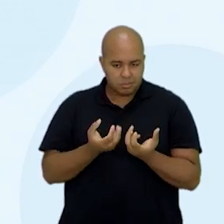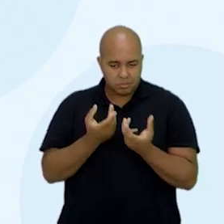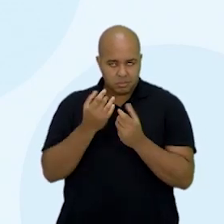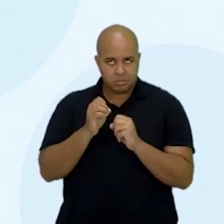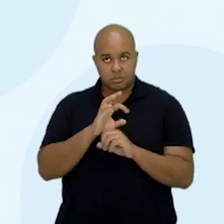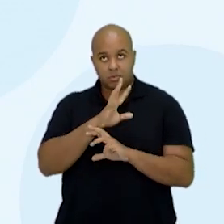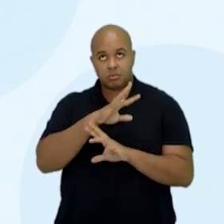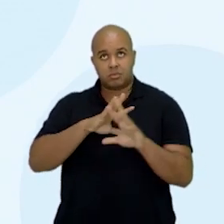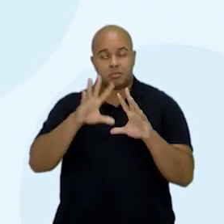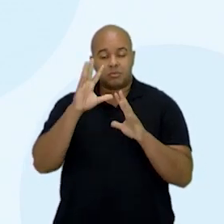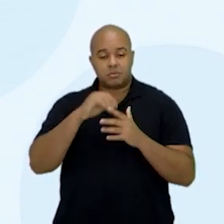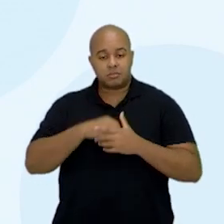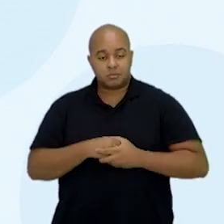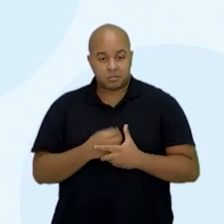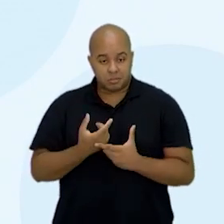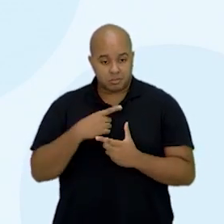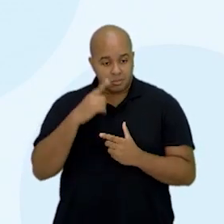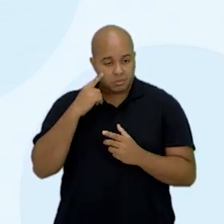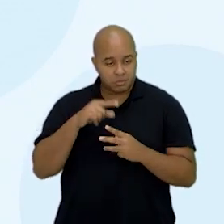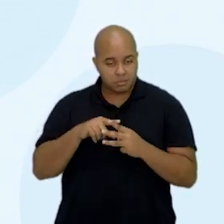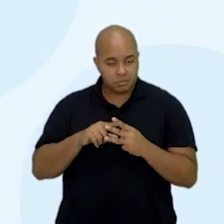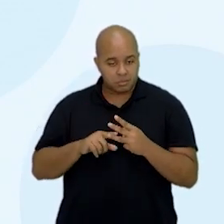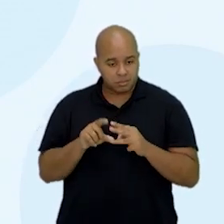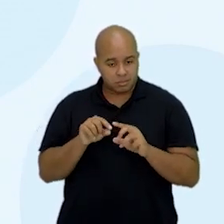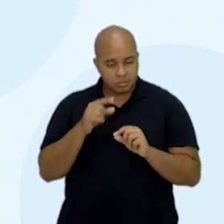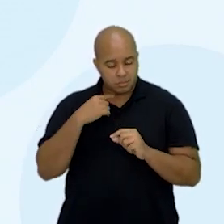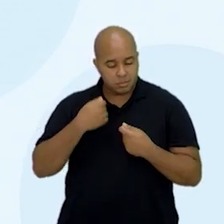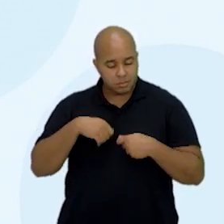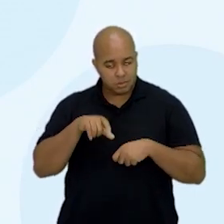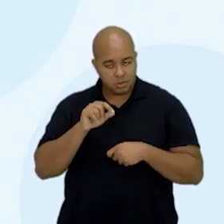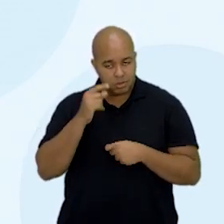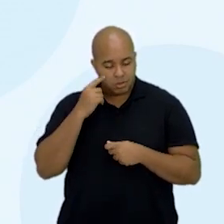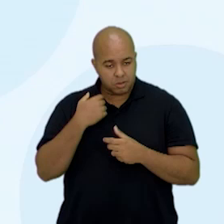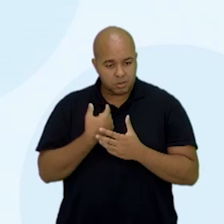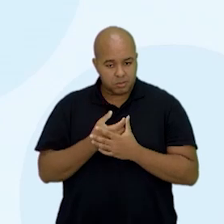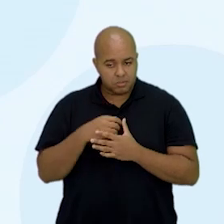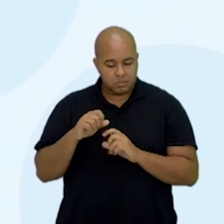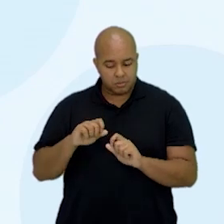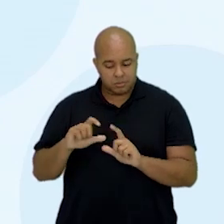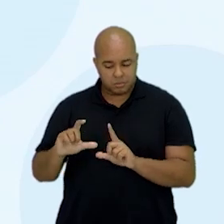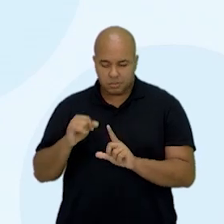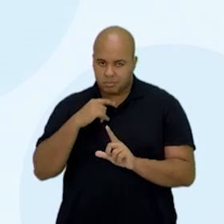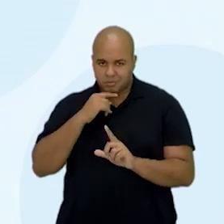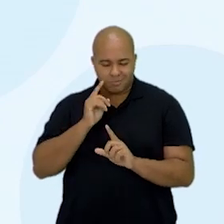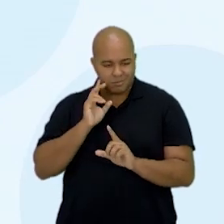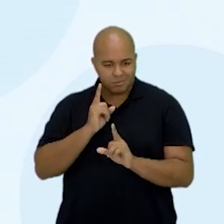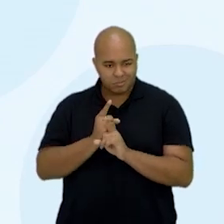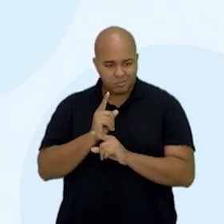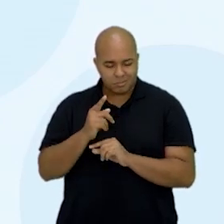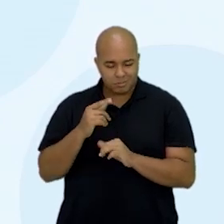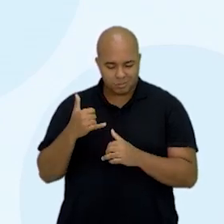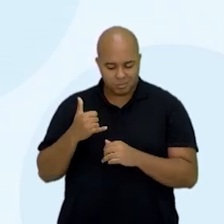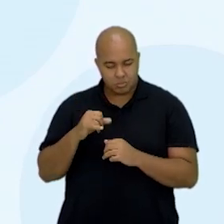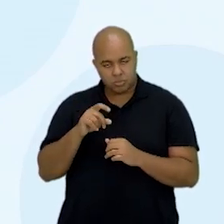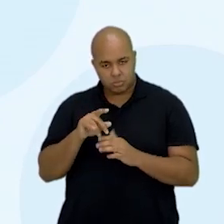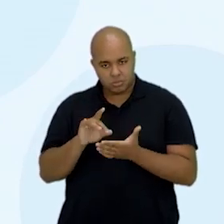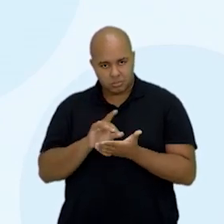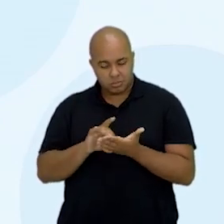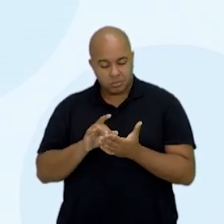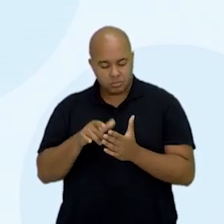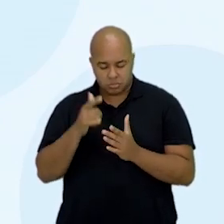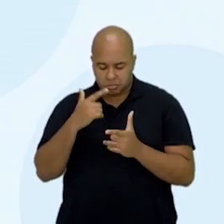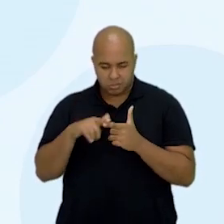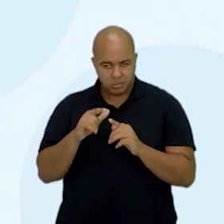no ar e aí a gente tem as três opções que vocês vão ter que escolher via pop se o pop-up não aparecer no seu celular ou no seu tablet